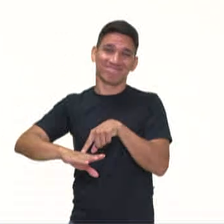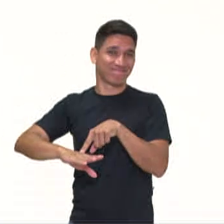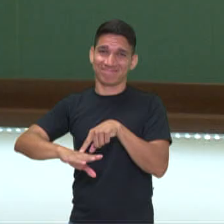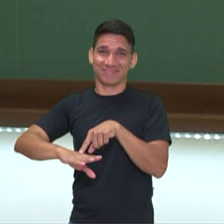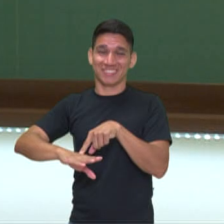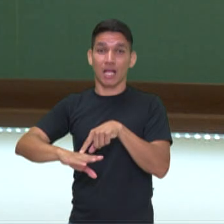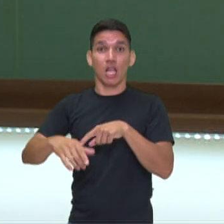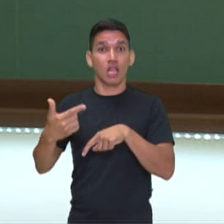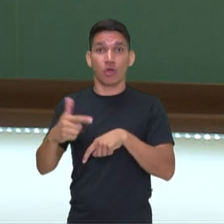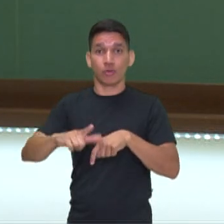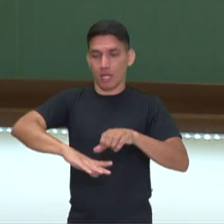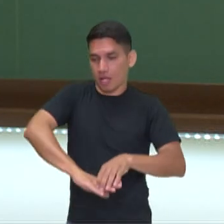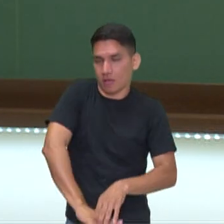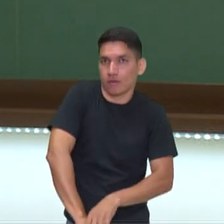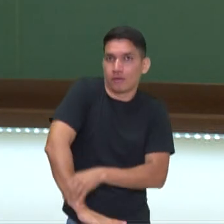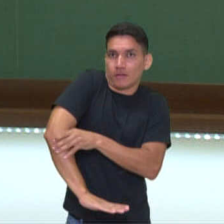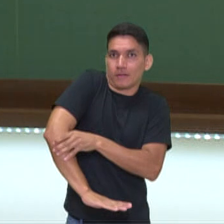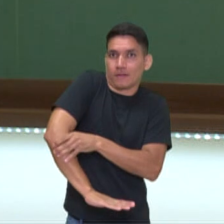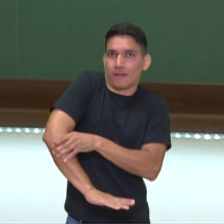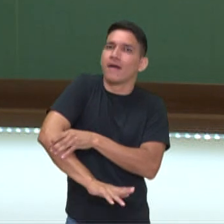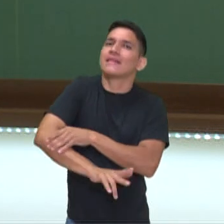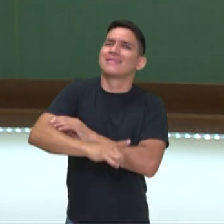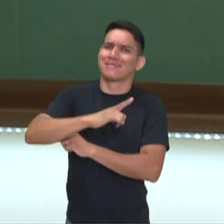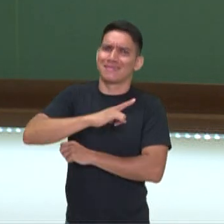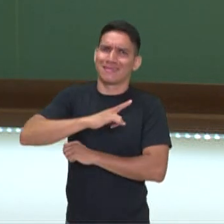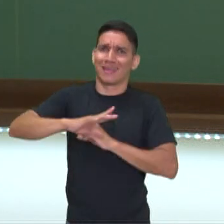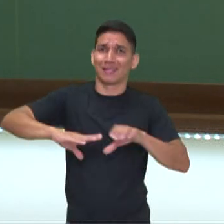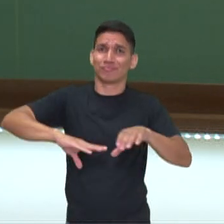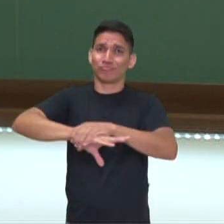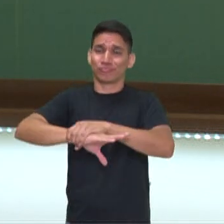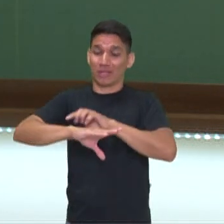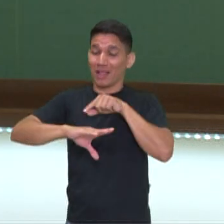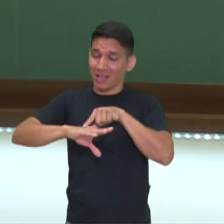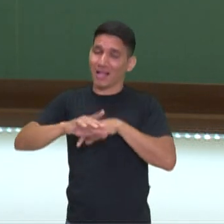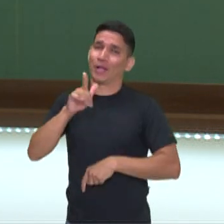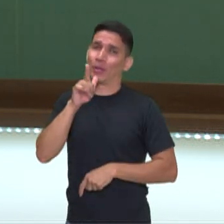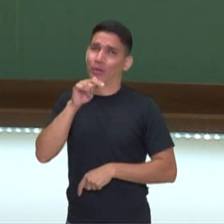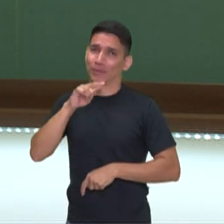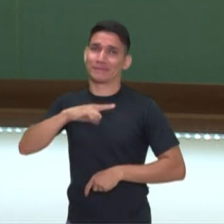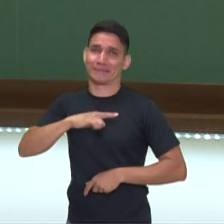razão, provavelmente os pés dela ficarão molhados e frios.